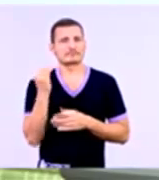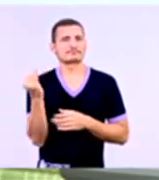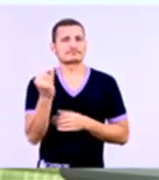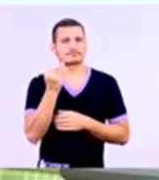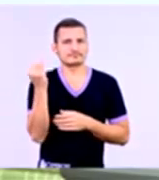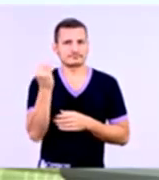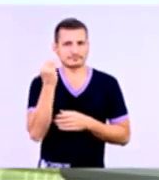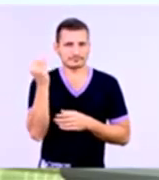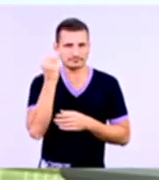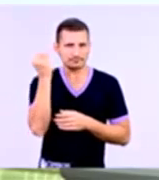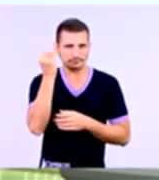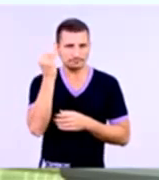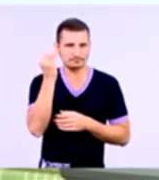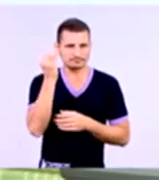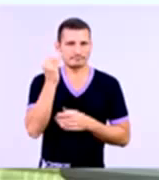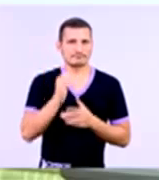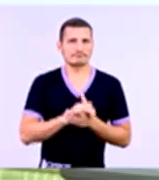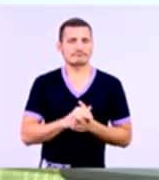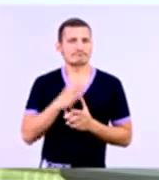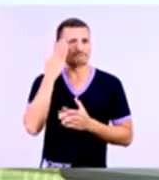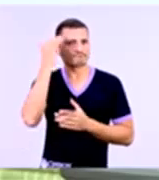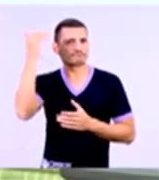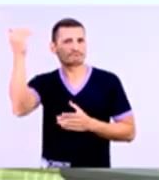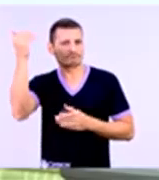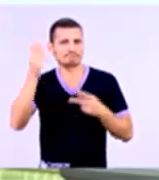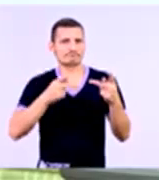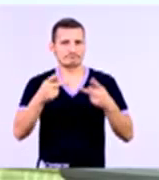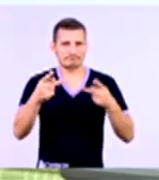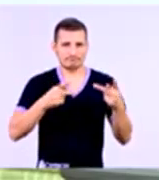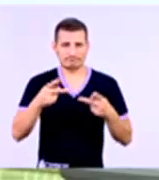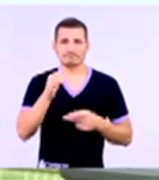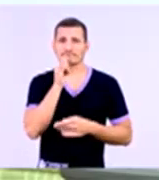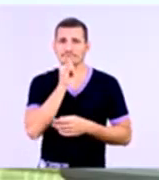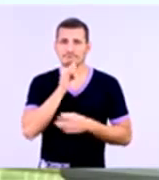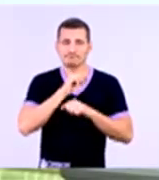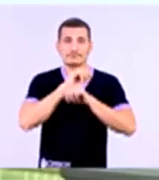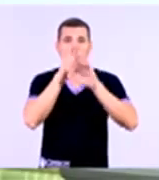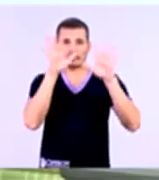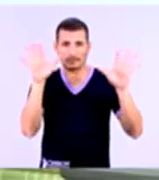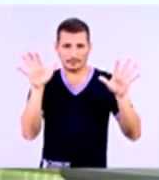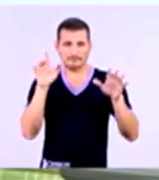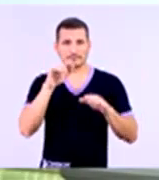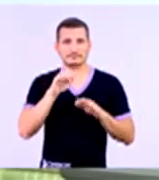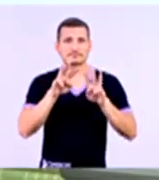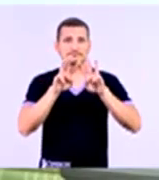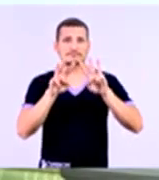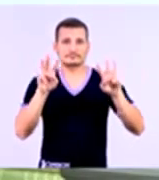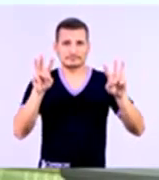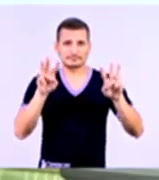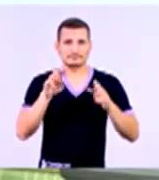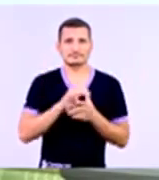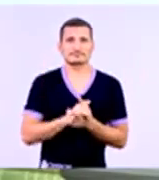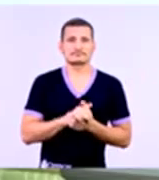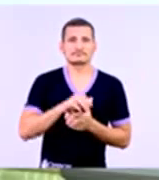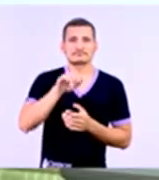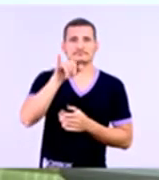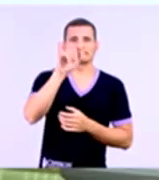essencial para o sucesso do projeto. Um exemplo claro que nós temos disso é o site da Yahoo,